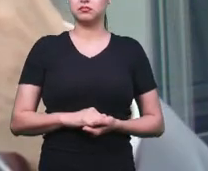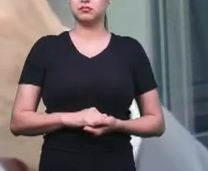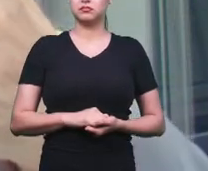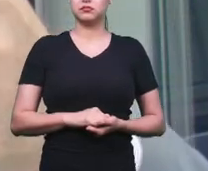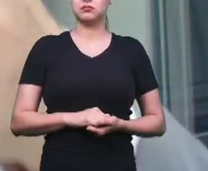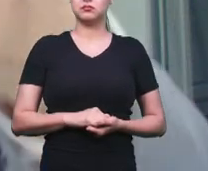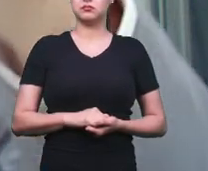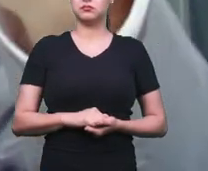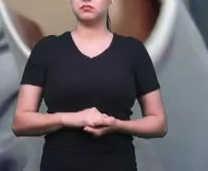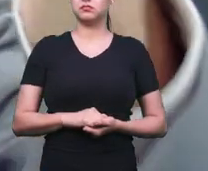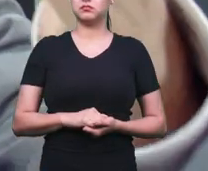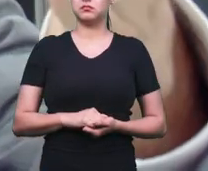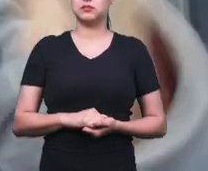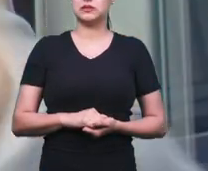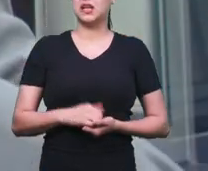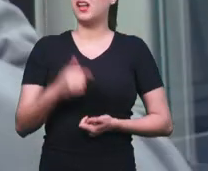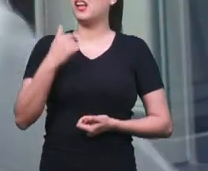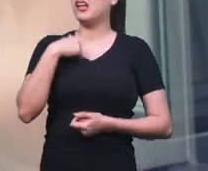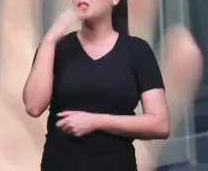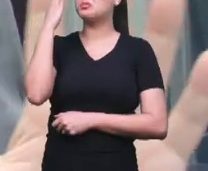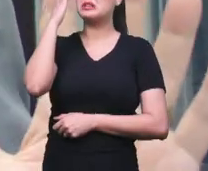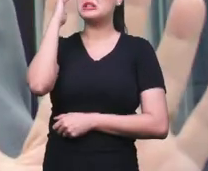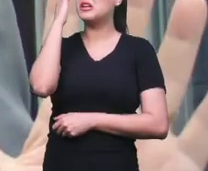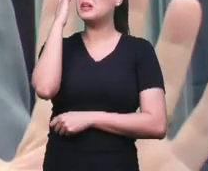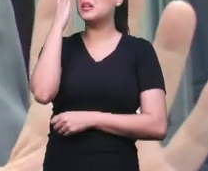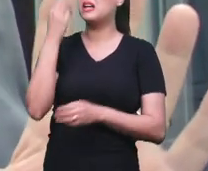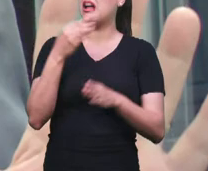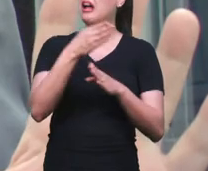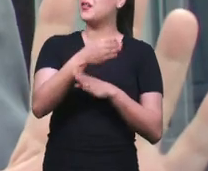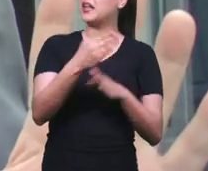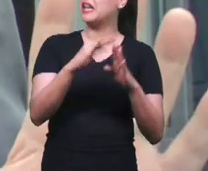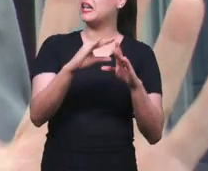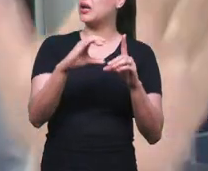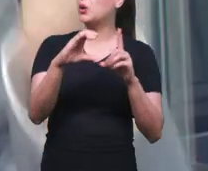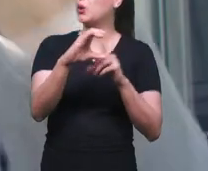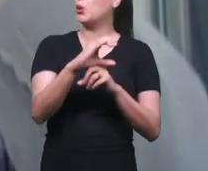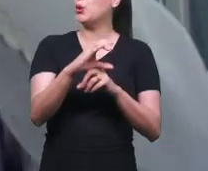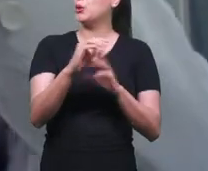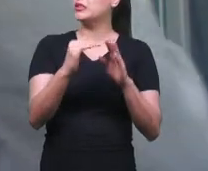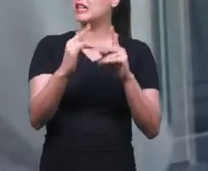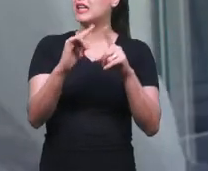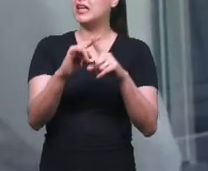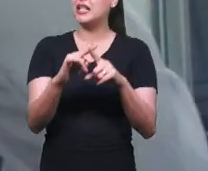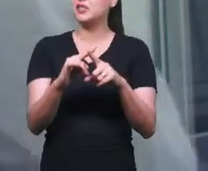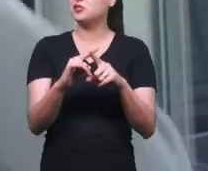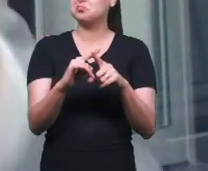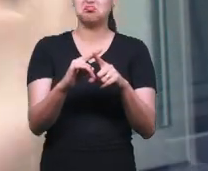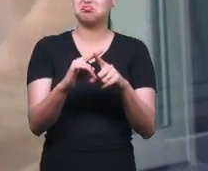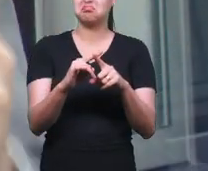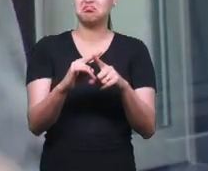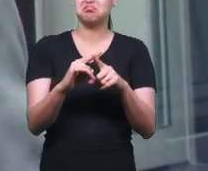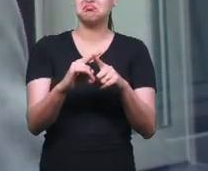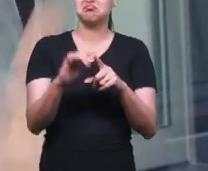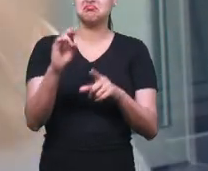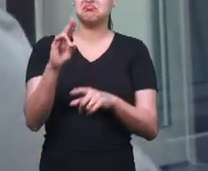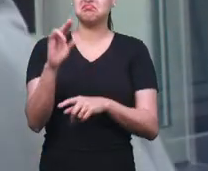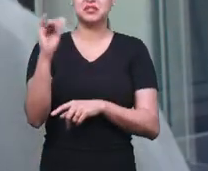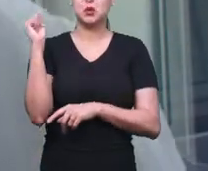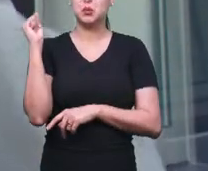que eu deveria ir a uma igreja. Nunca passou. Eu simplesmente